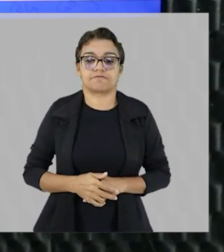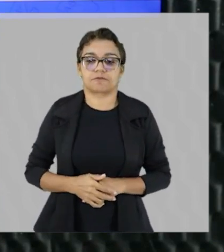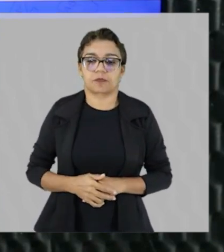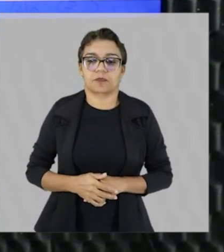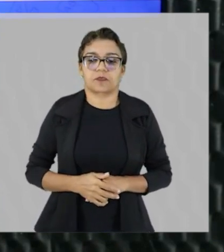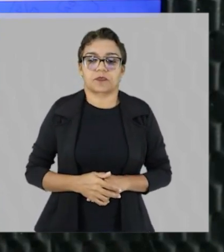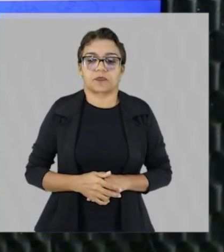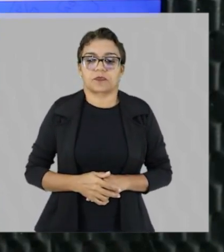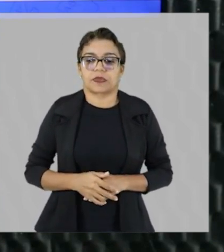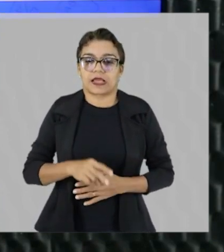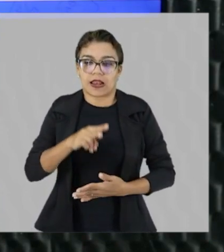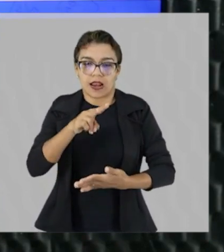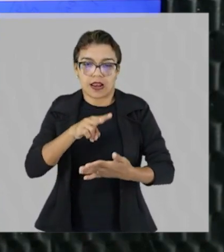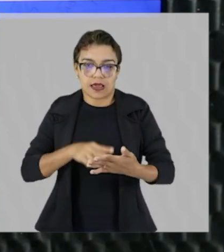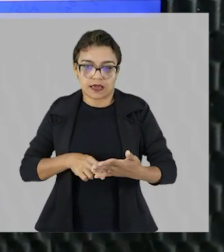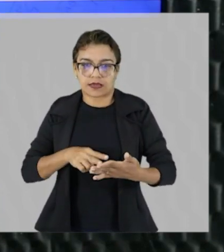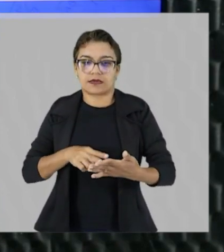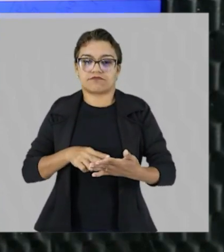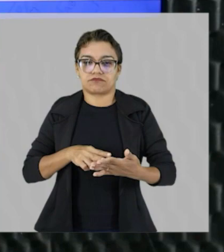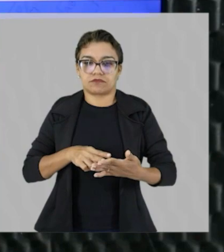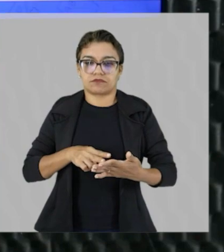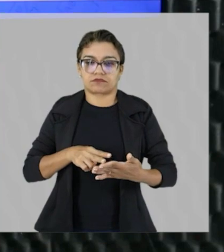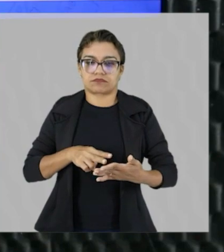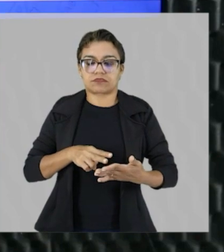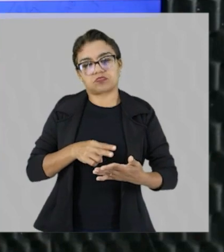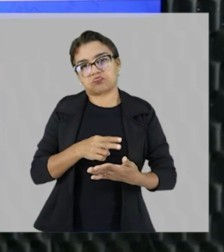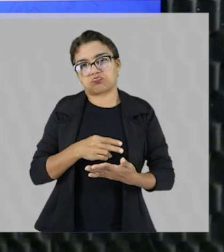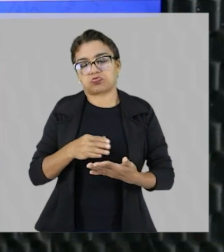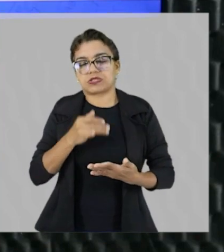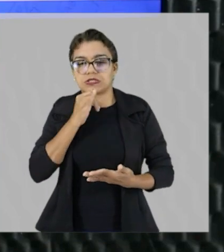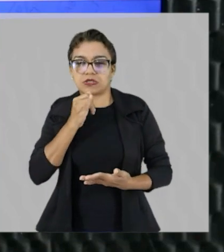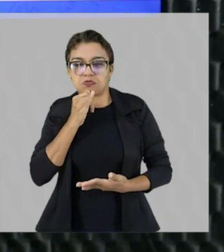já sabe, seu background, né? Seu